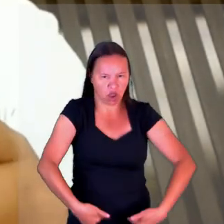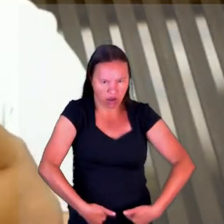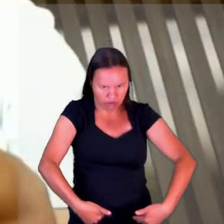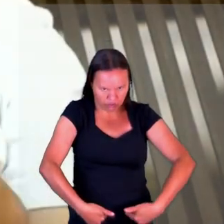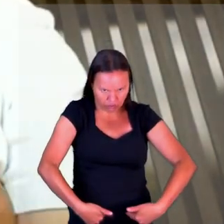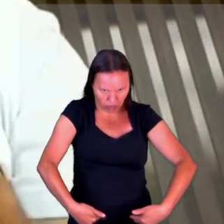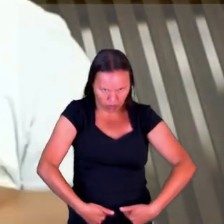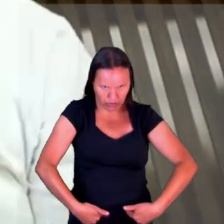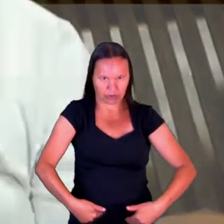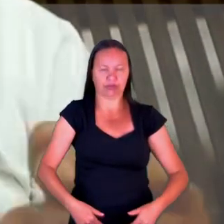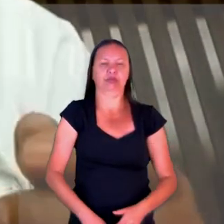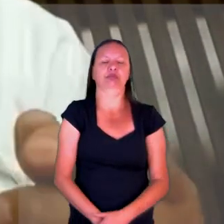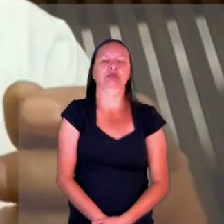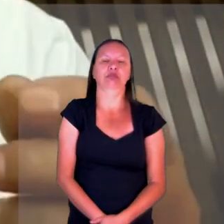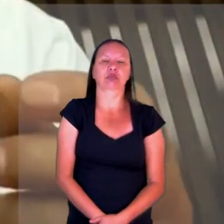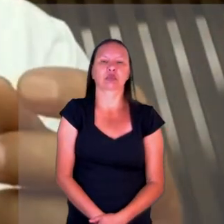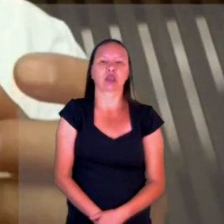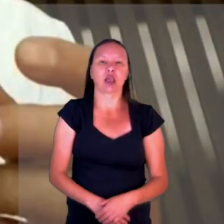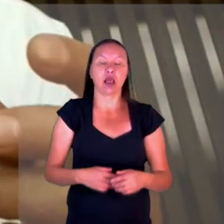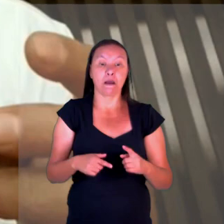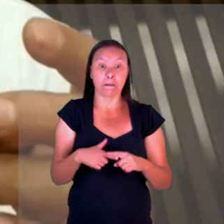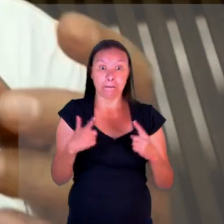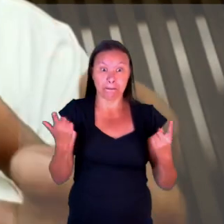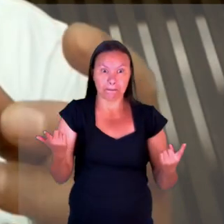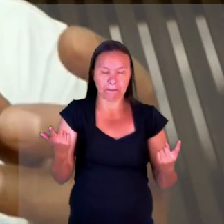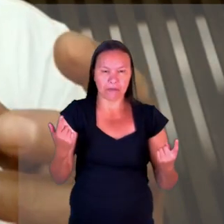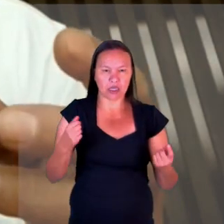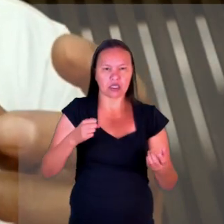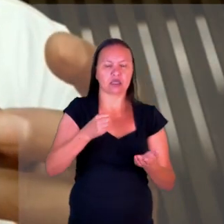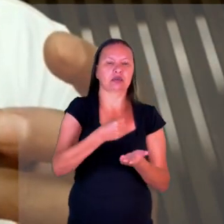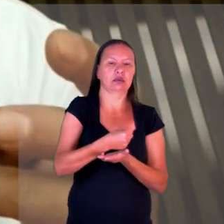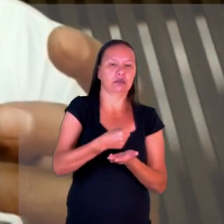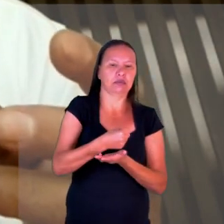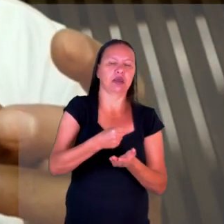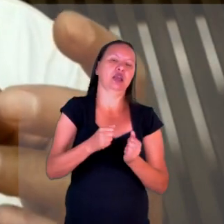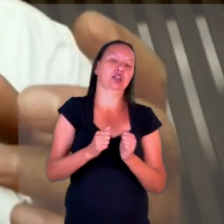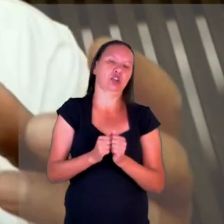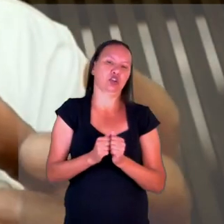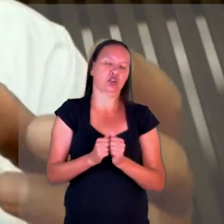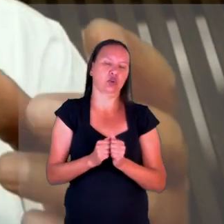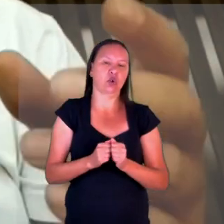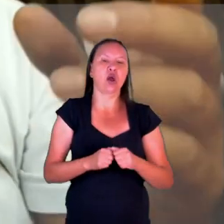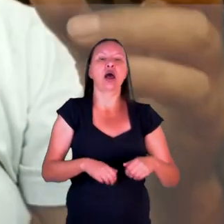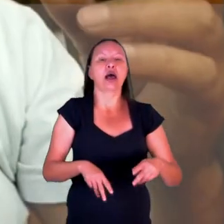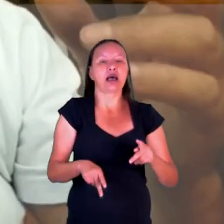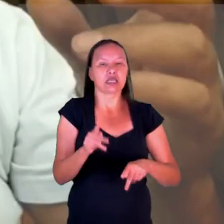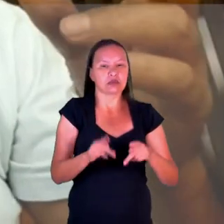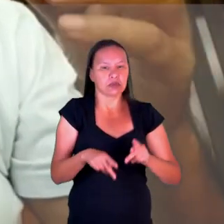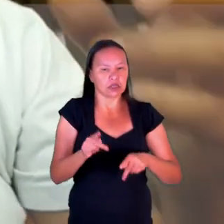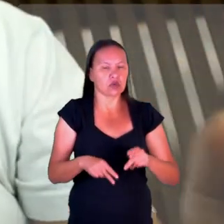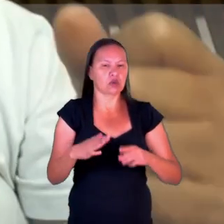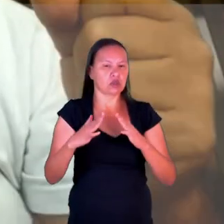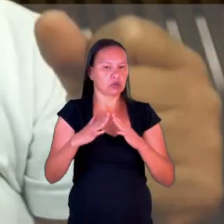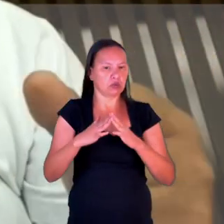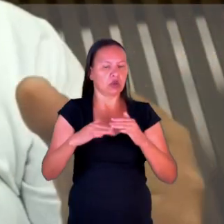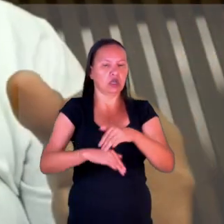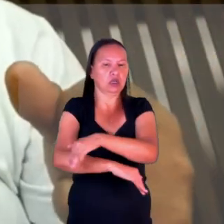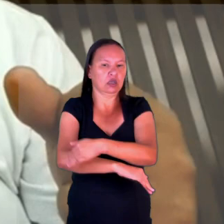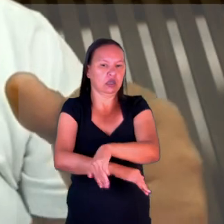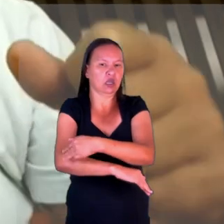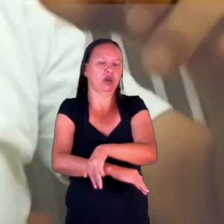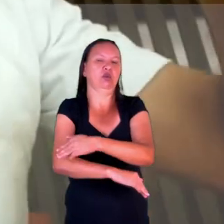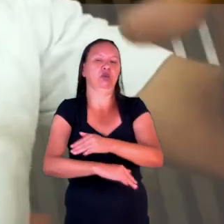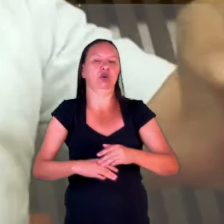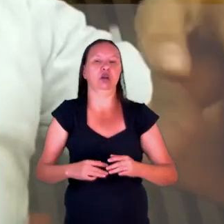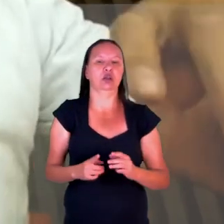eh eu acho que eh a a baixa cobertura a gente costumou ver população de rua eh eh e desenhar população de